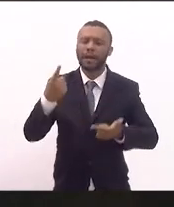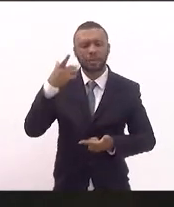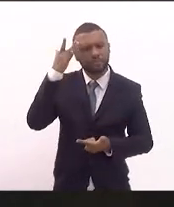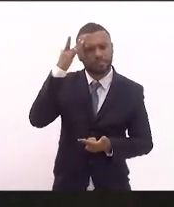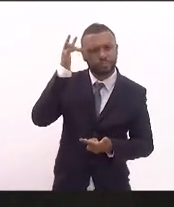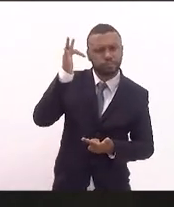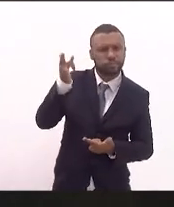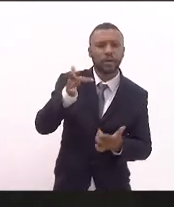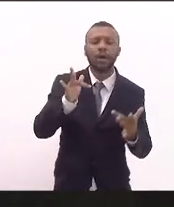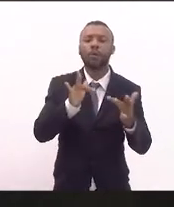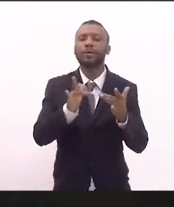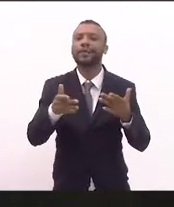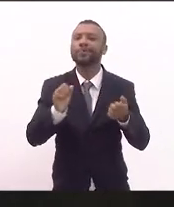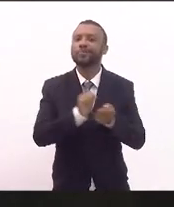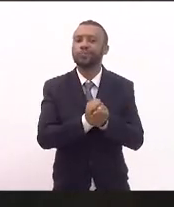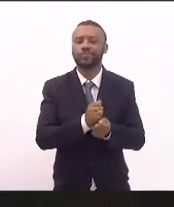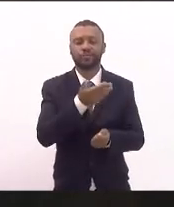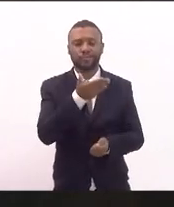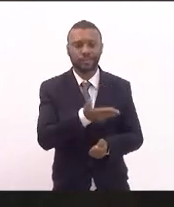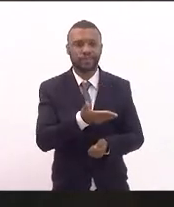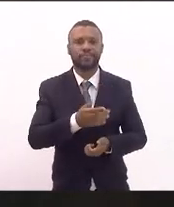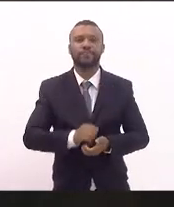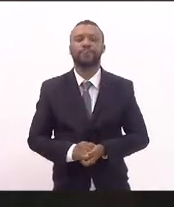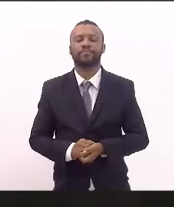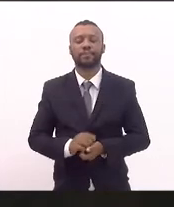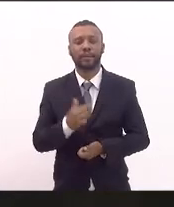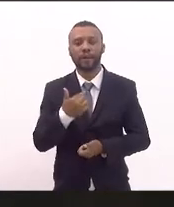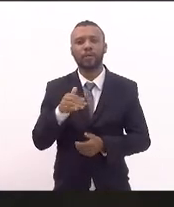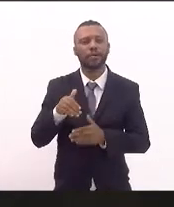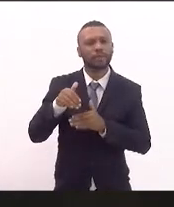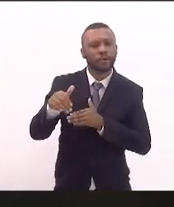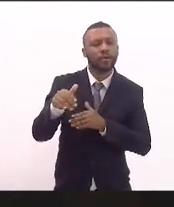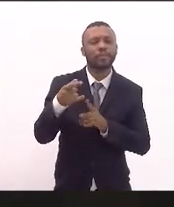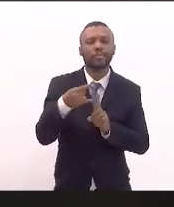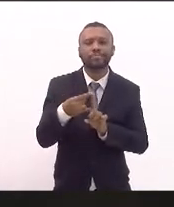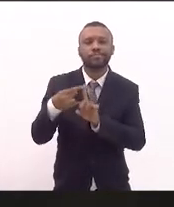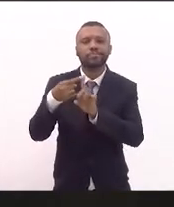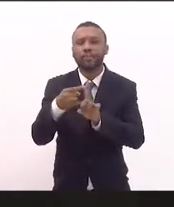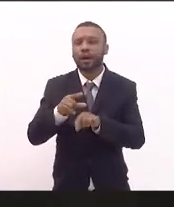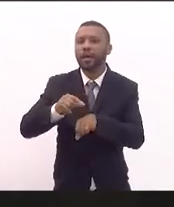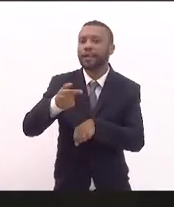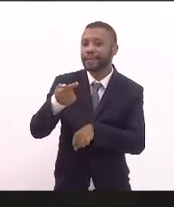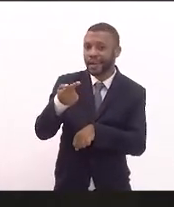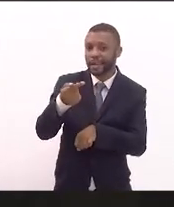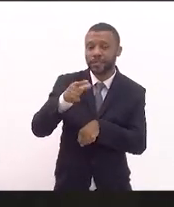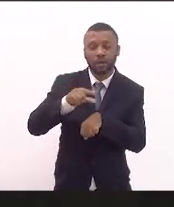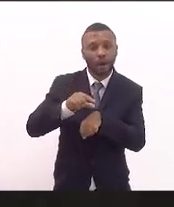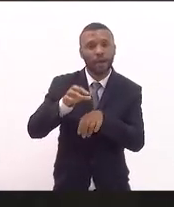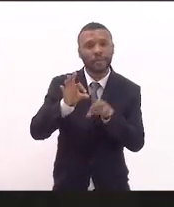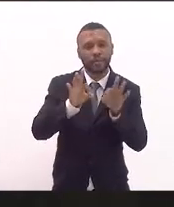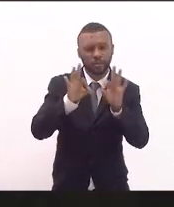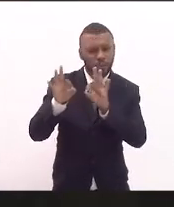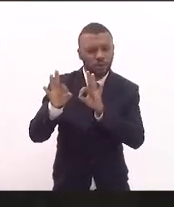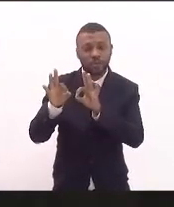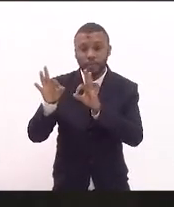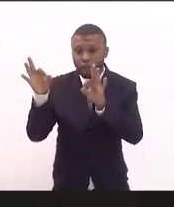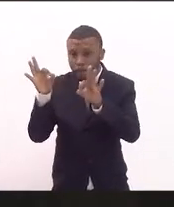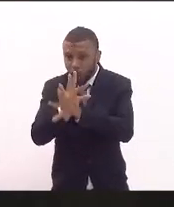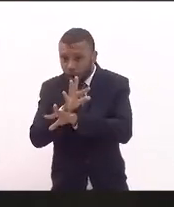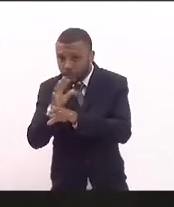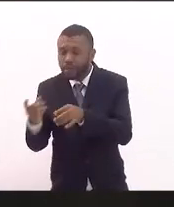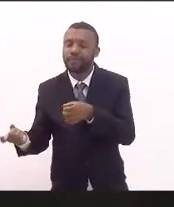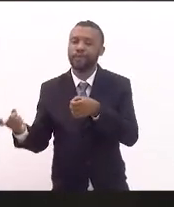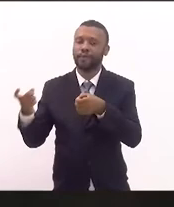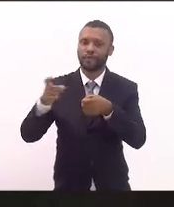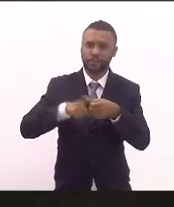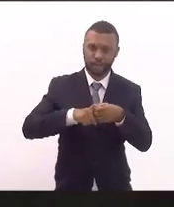Eu estarei daqui a pouco numa live às 19 horas e vou voltar. Vou ficar lá 30 minutos. e